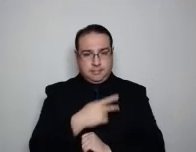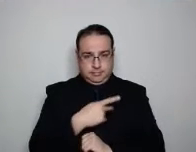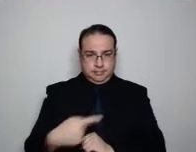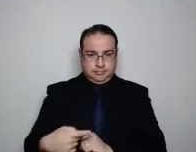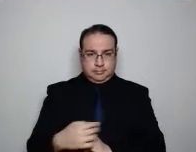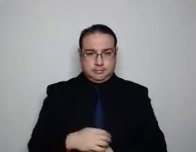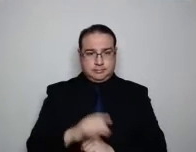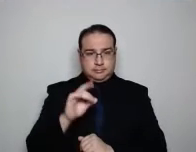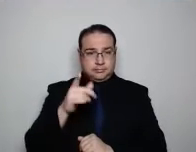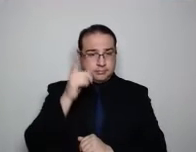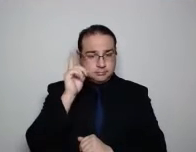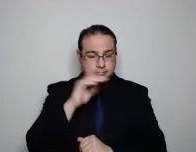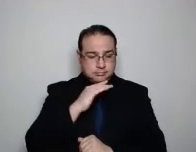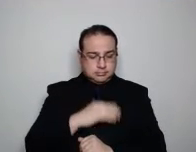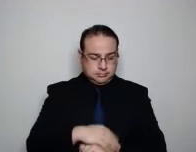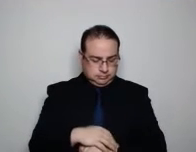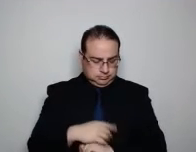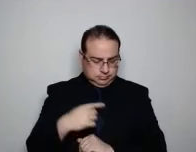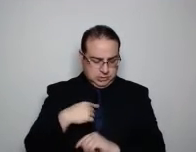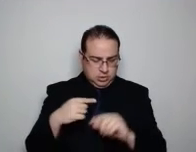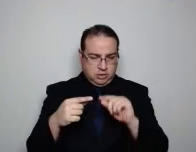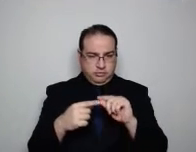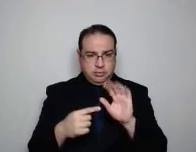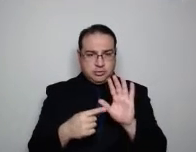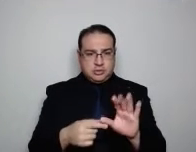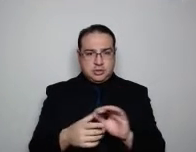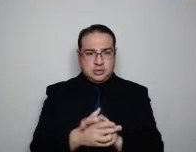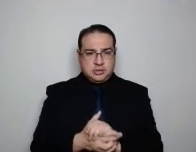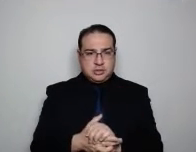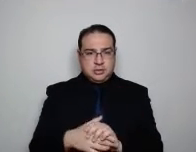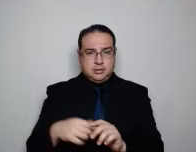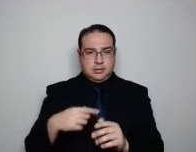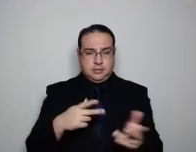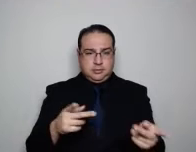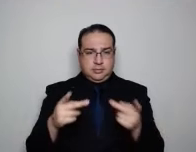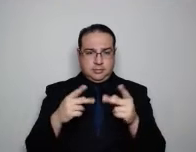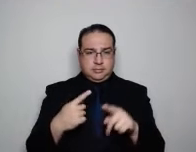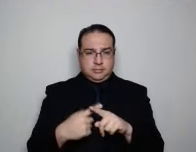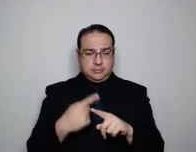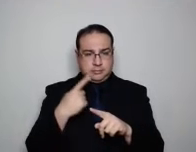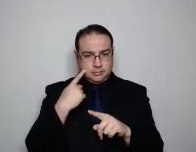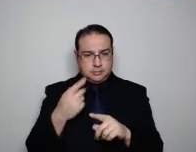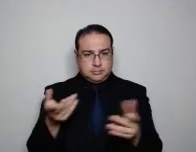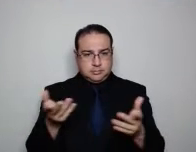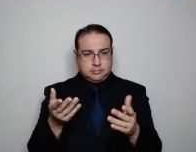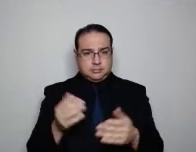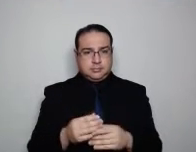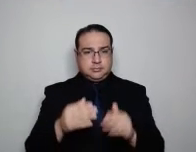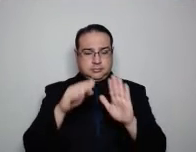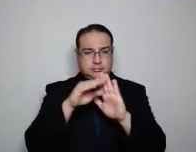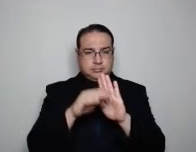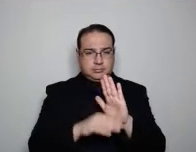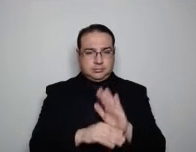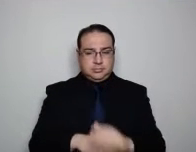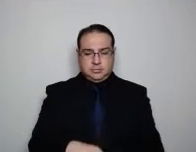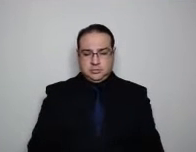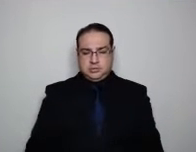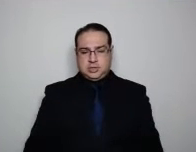ontem à tarde, cerca de 1 hora da tarde, eu fui convocada para esse processo